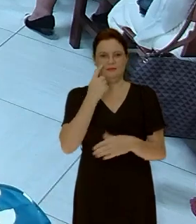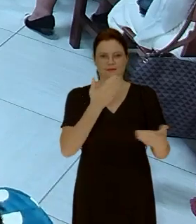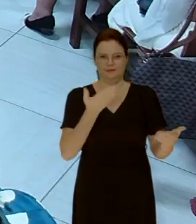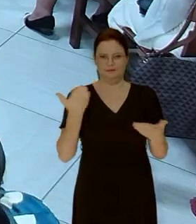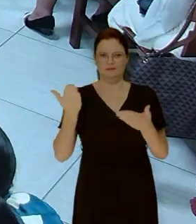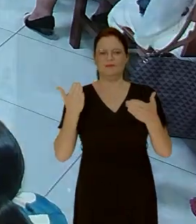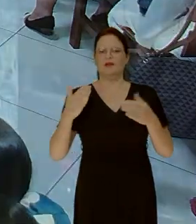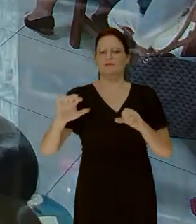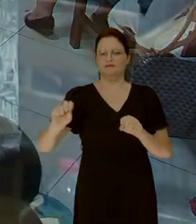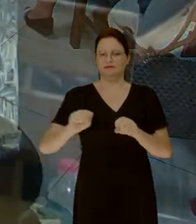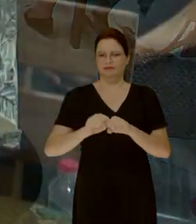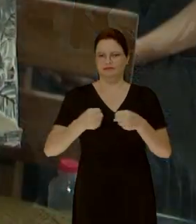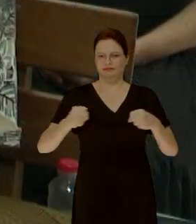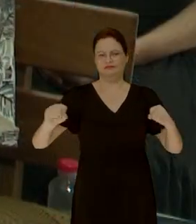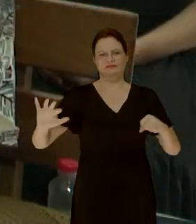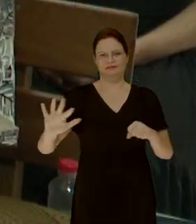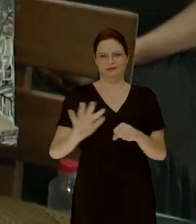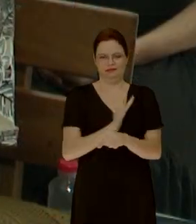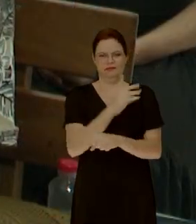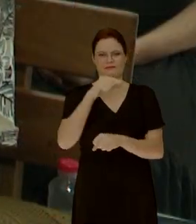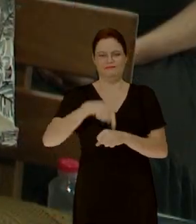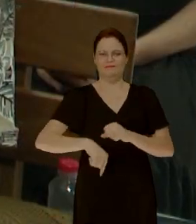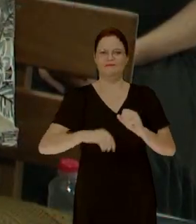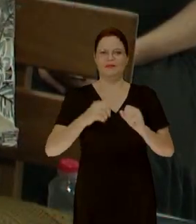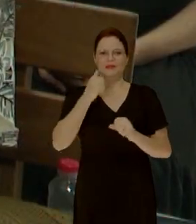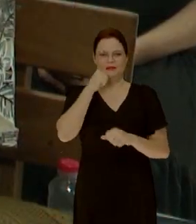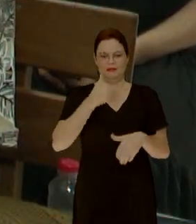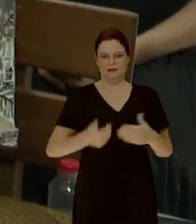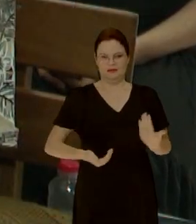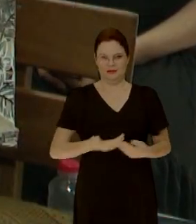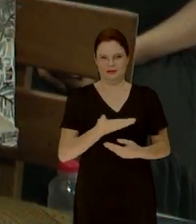grupo grande de senhoras participando conosco.